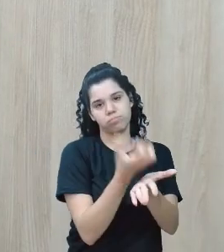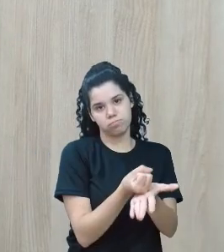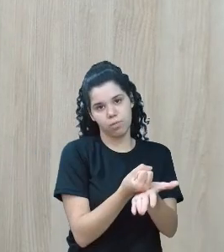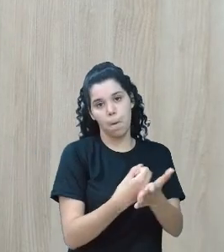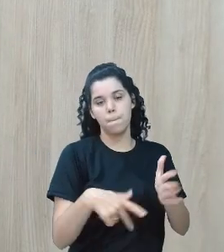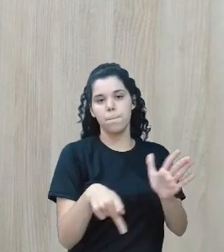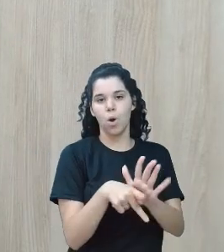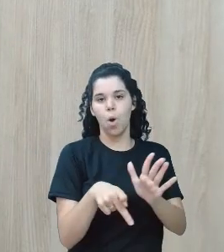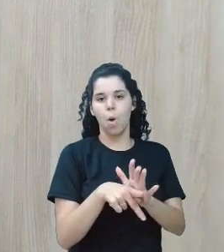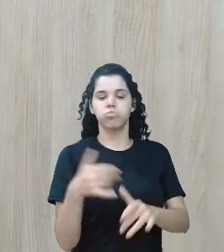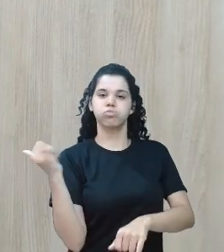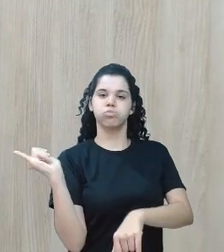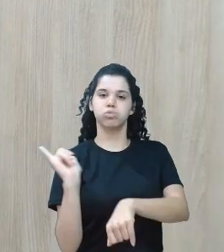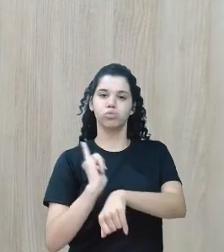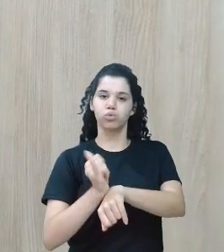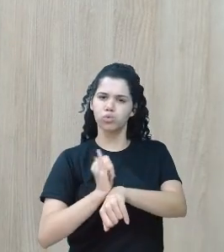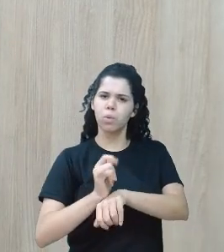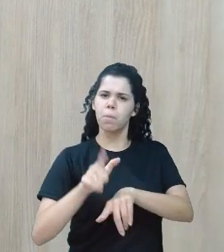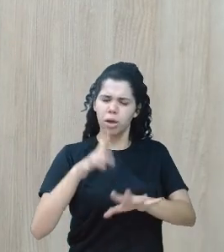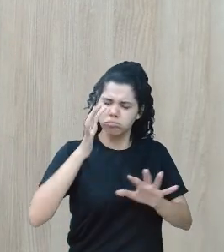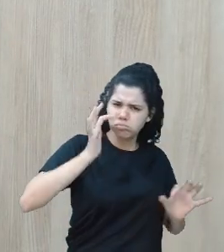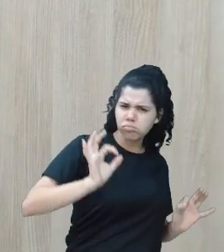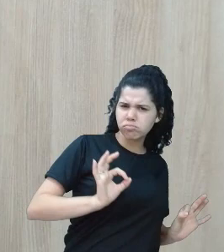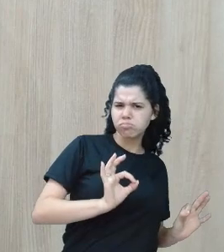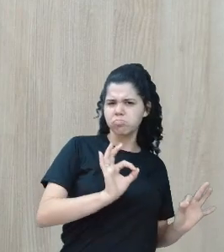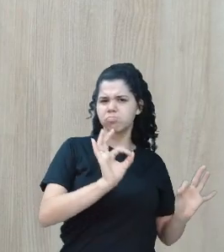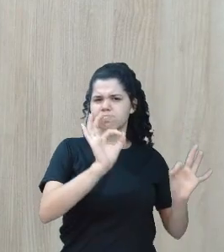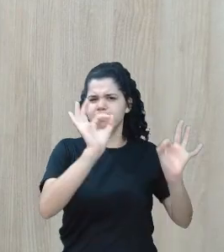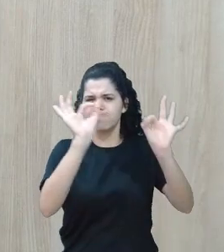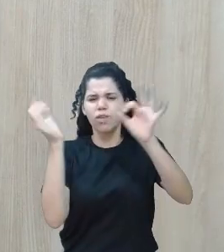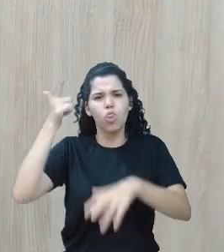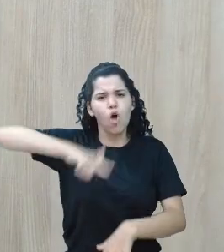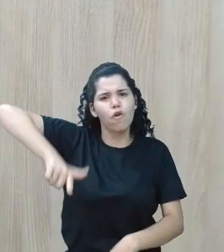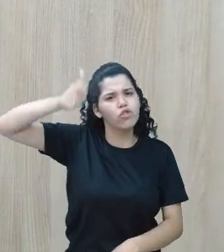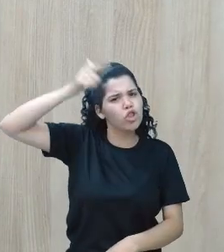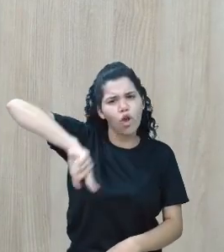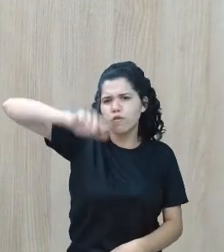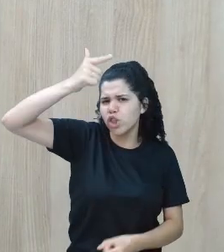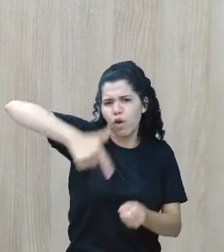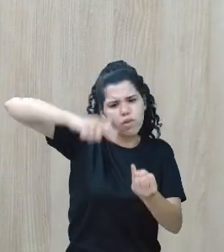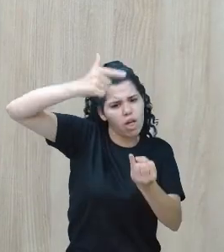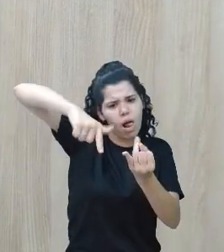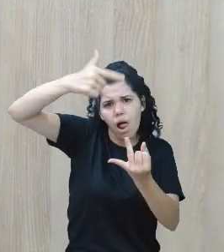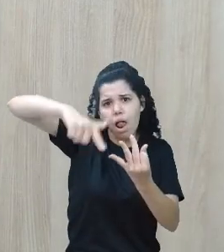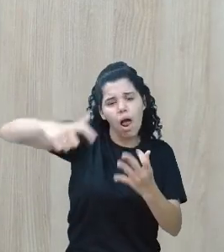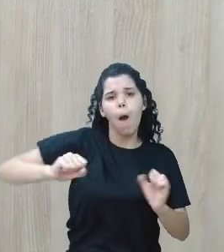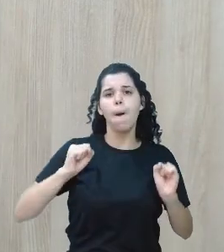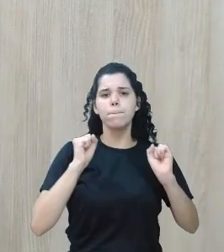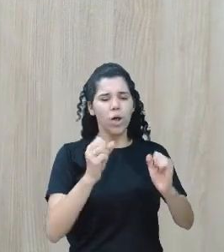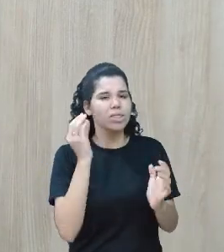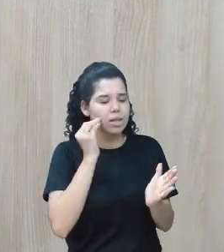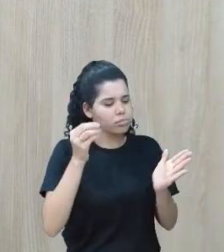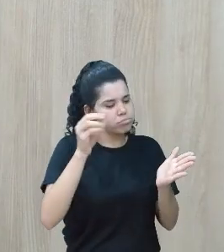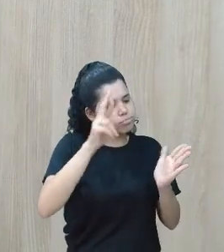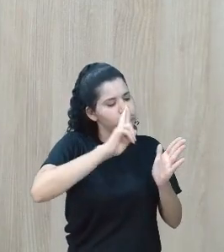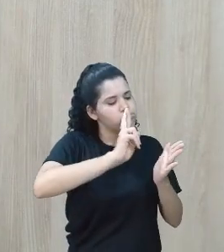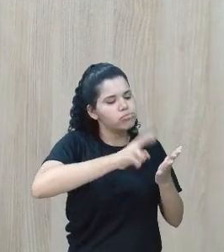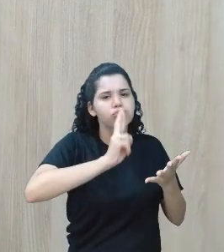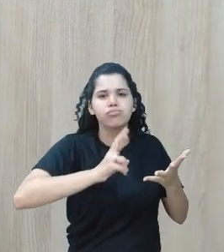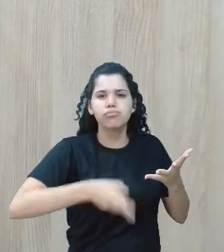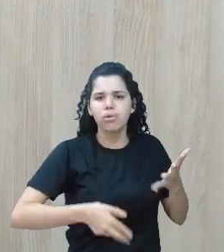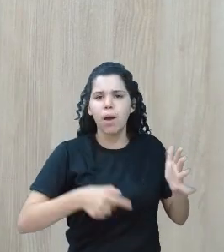canal do YouTube. Então, assistam essas aulas, assistam de novo, né? Tentem fazer as